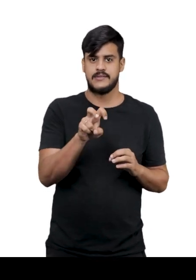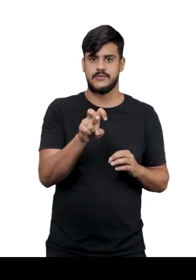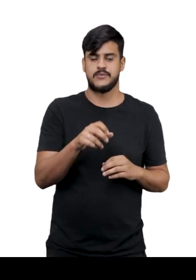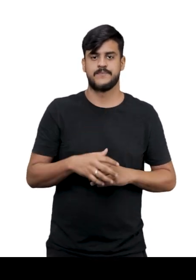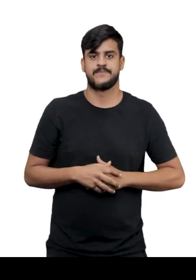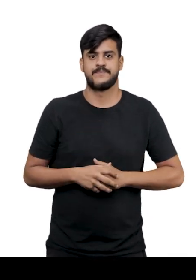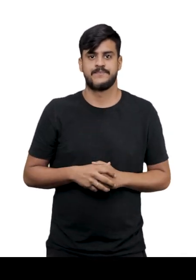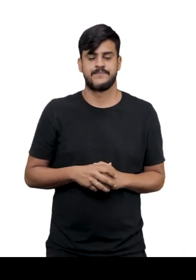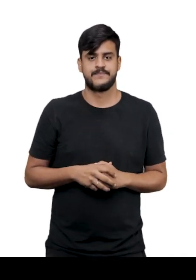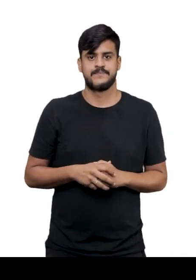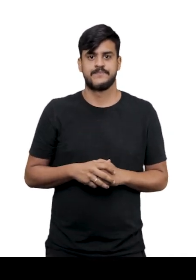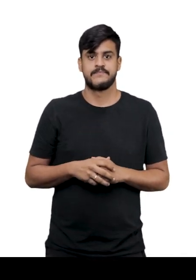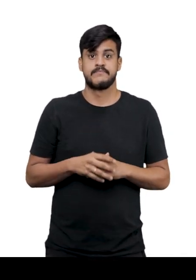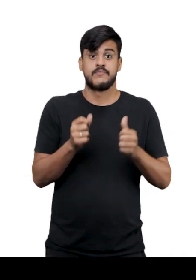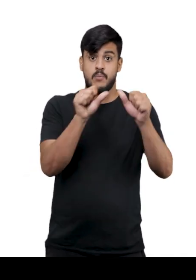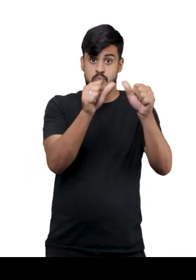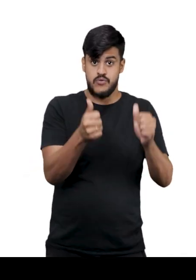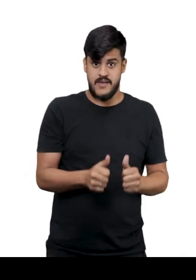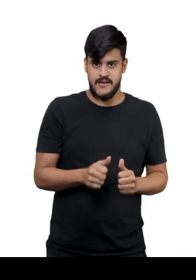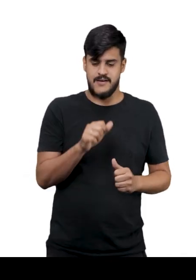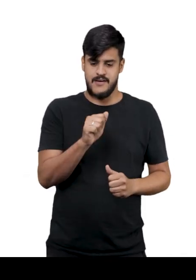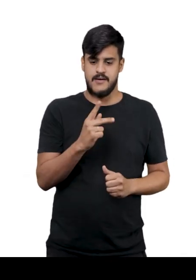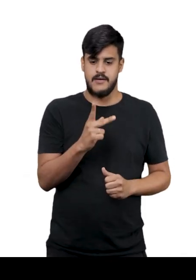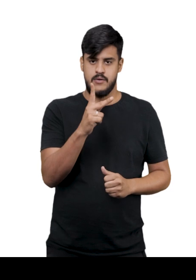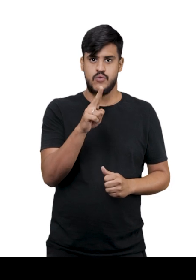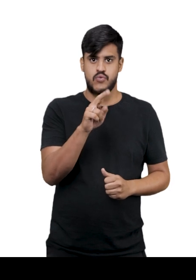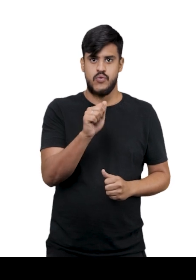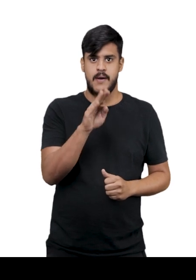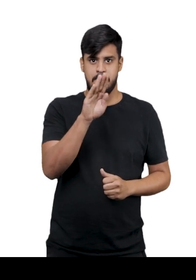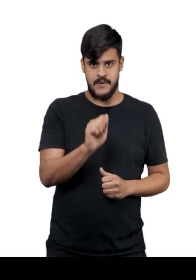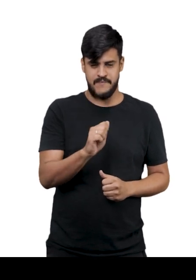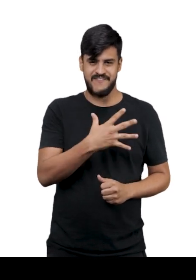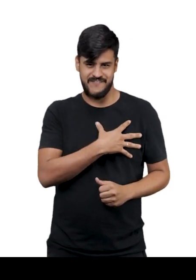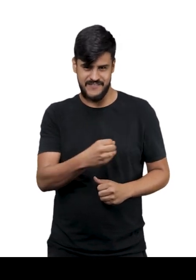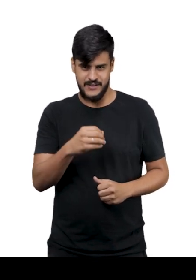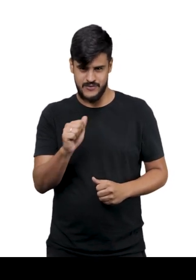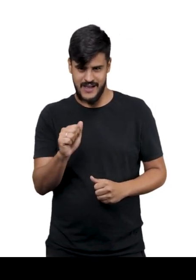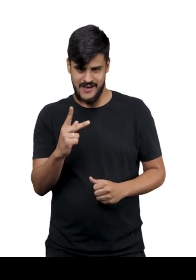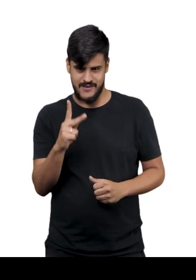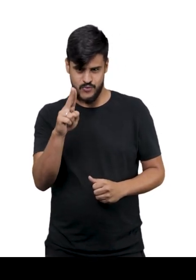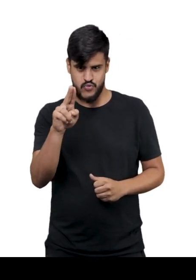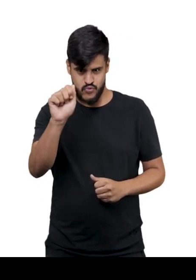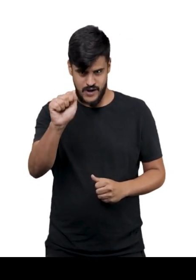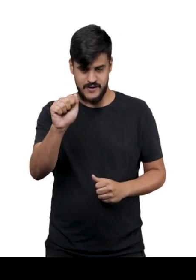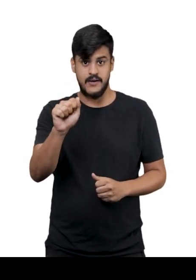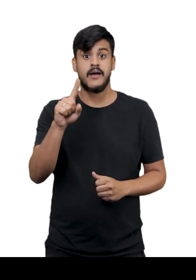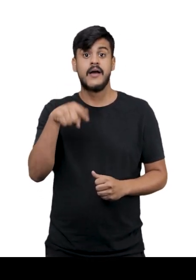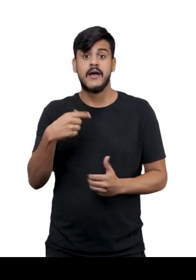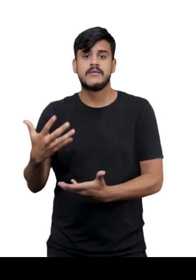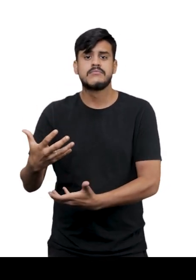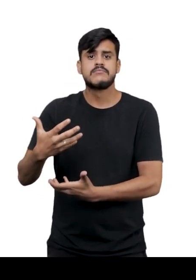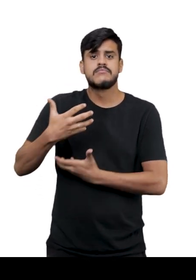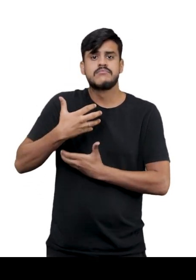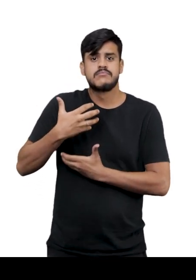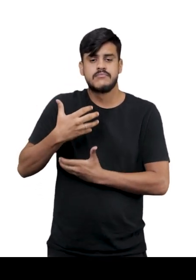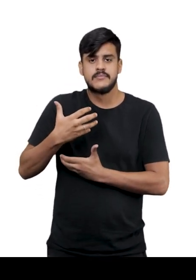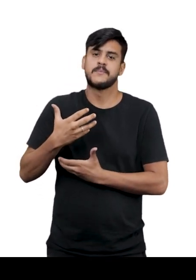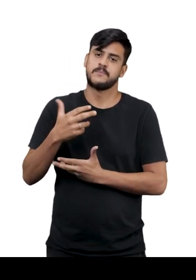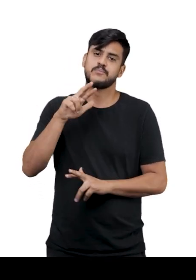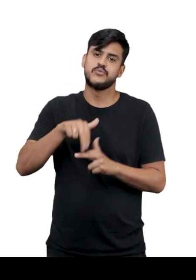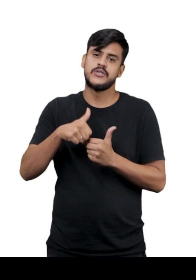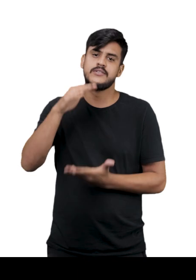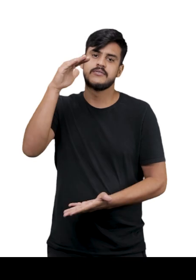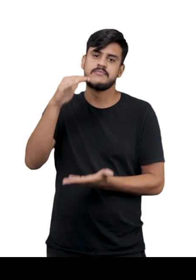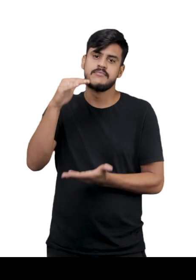de profundidade. As bonecas Akuaba, filhos de Akua, são carregadas junto ao